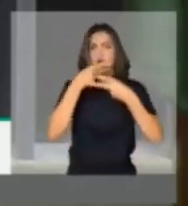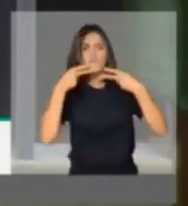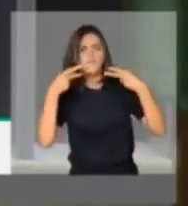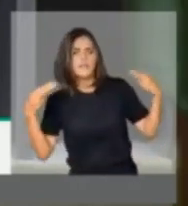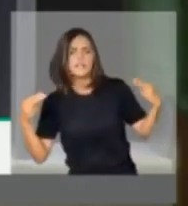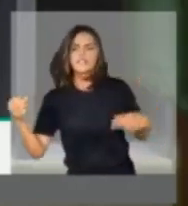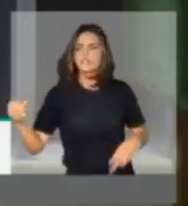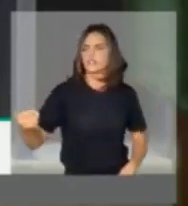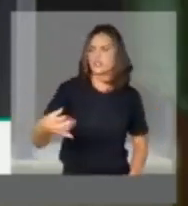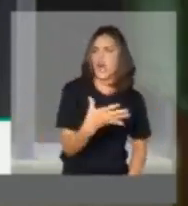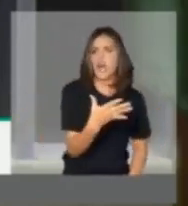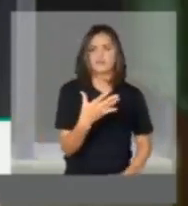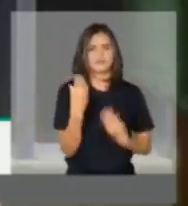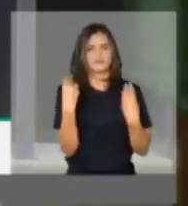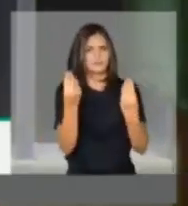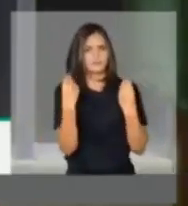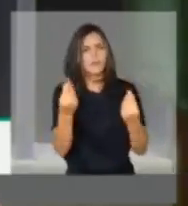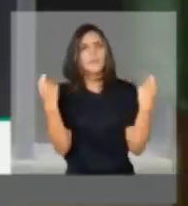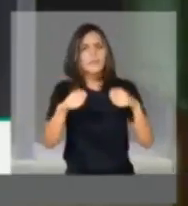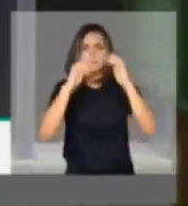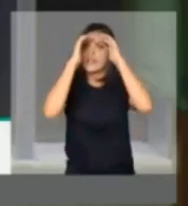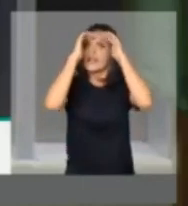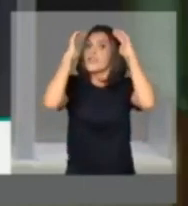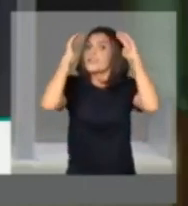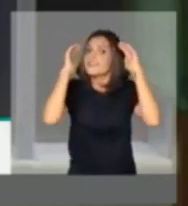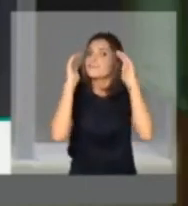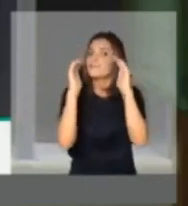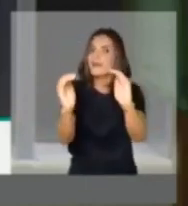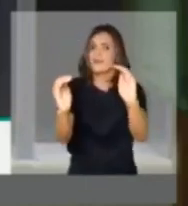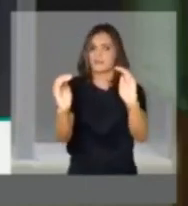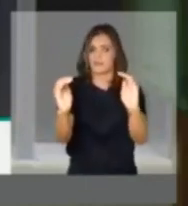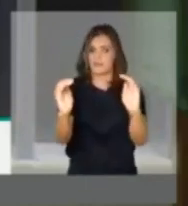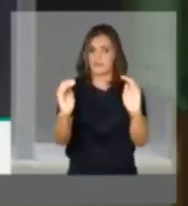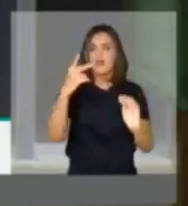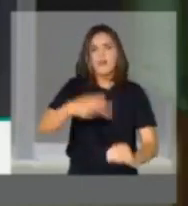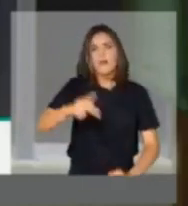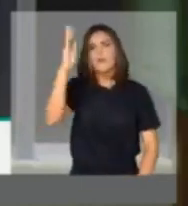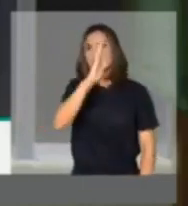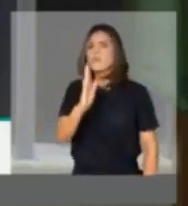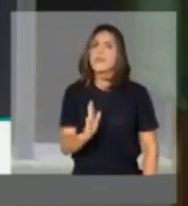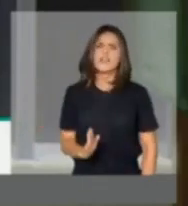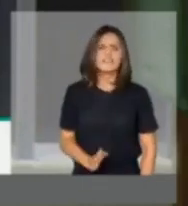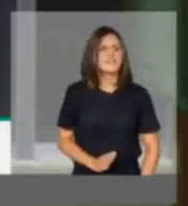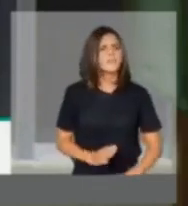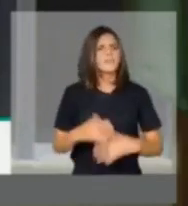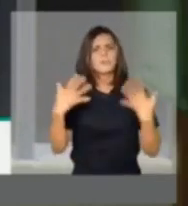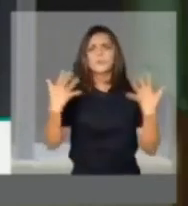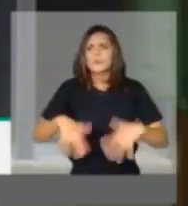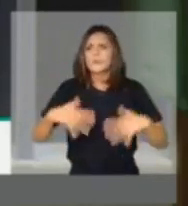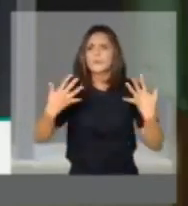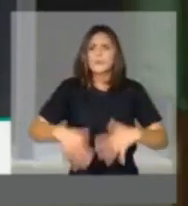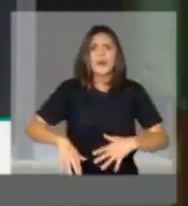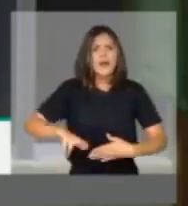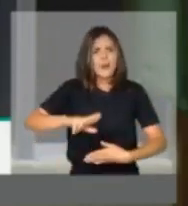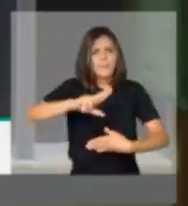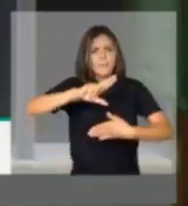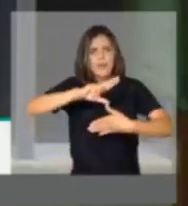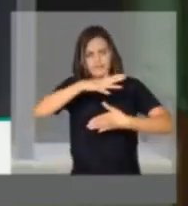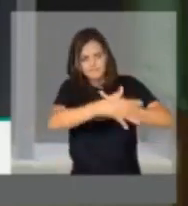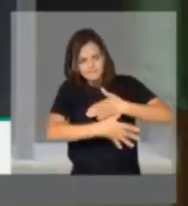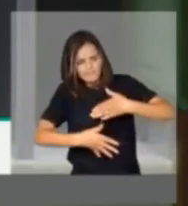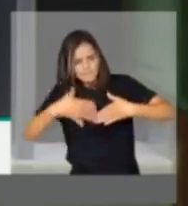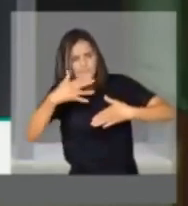o mínimo que se exige é que se tenha respeito. O nosso país amarga a pior posição da América Latina